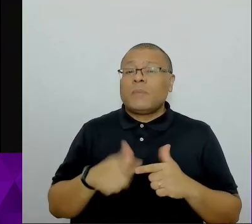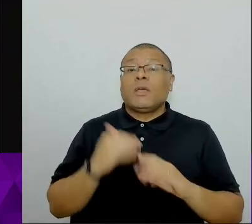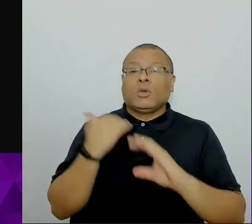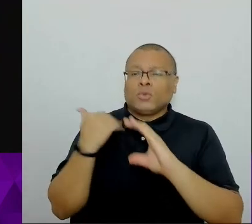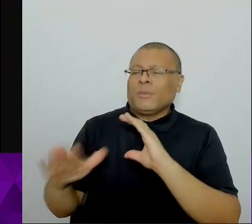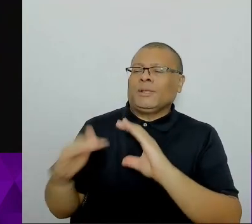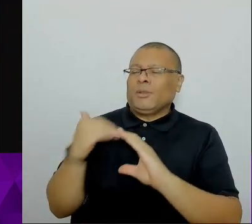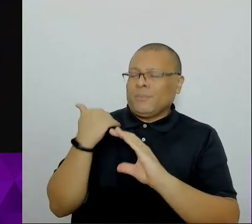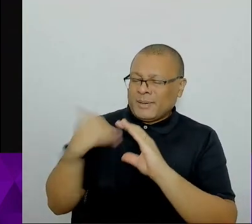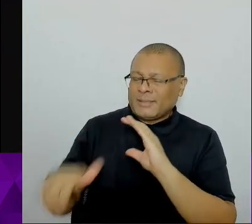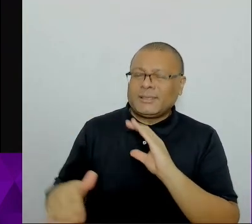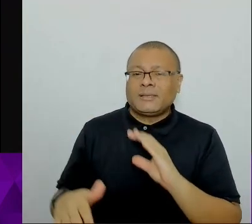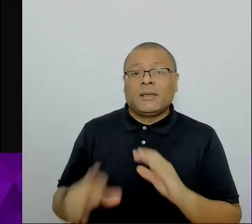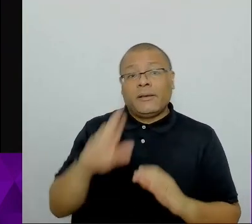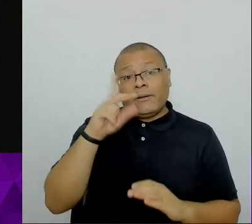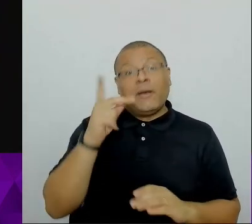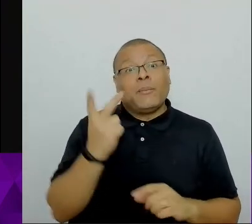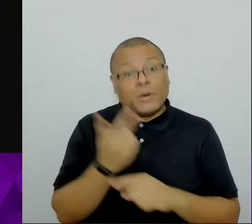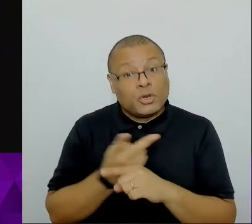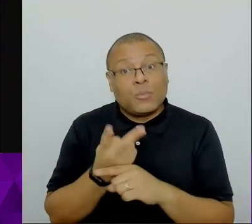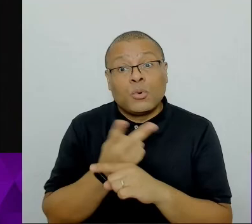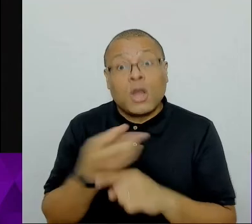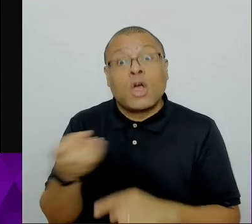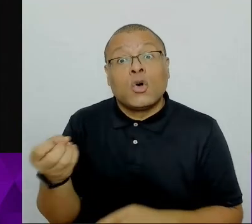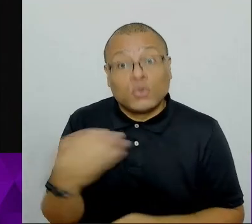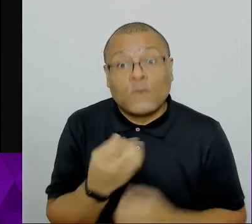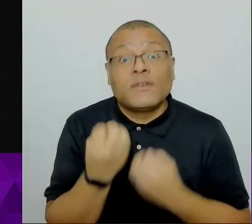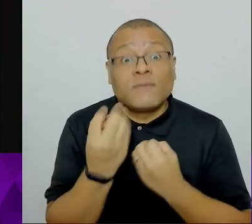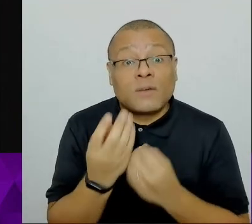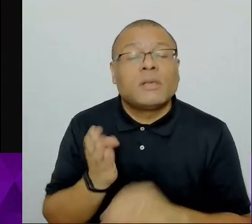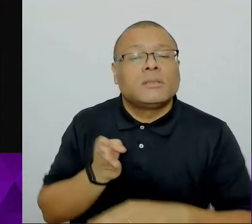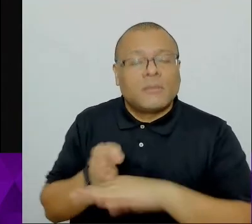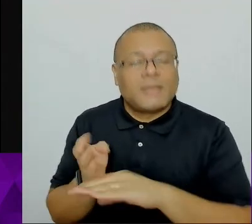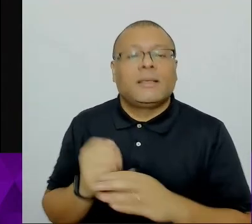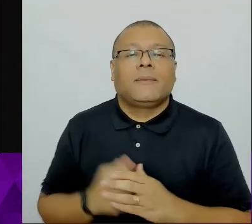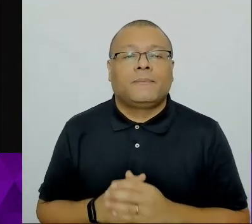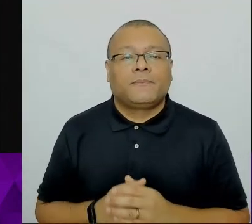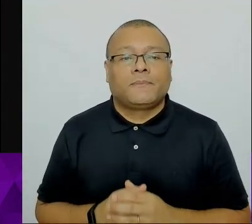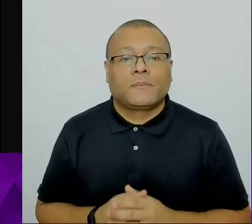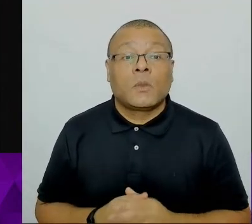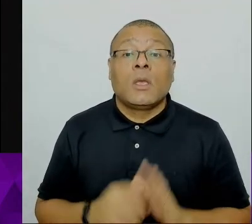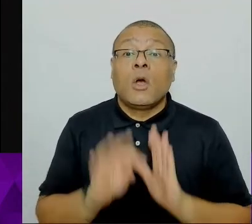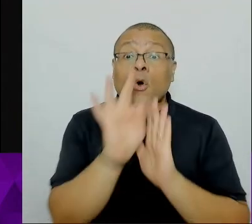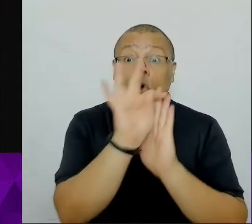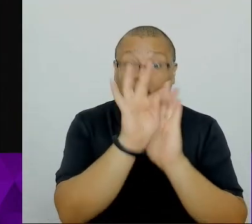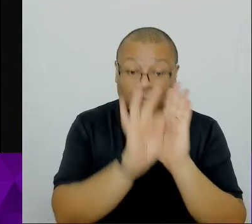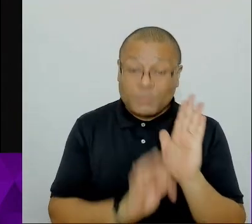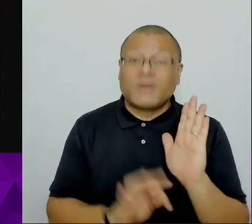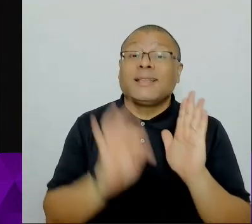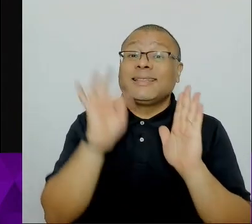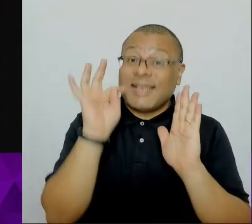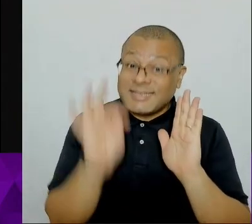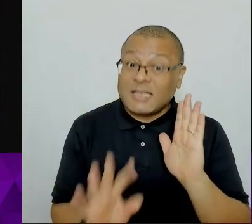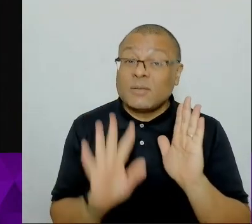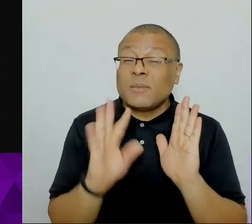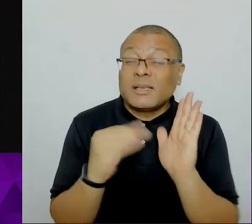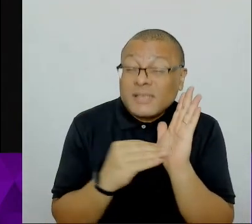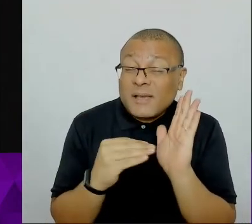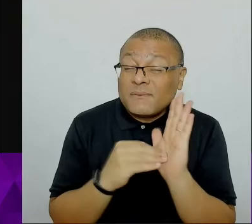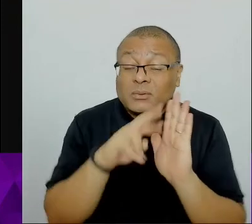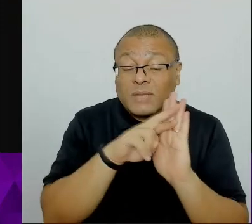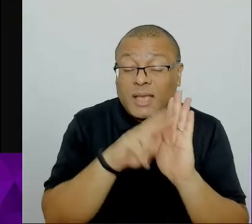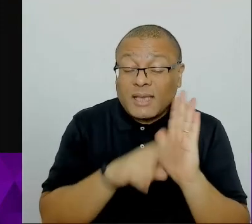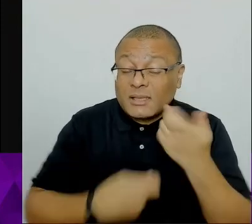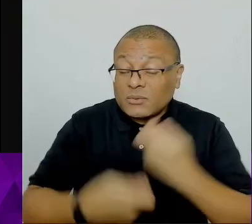request inválido, eu posso buscar o recurso de novo e enviar novamente. O formulário está correto sintaticamente, mas tem alguma regra de negócio com